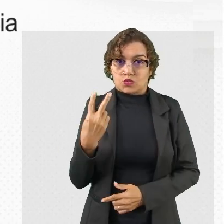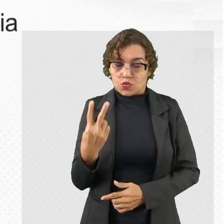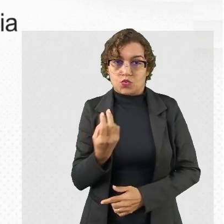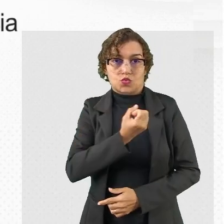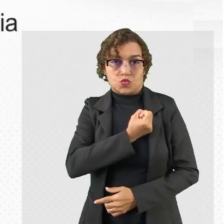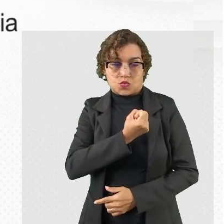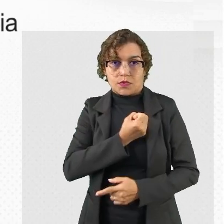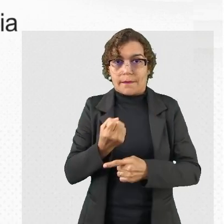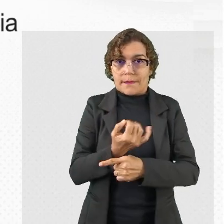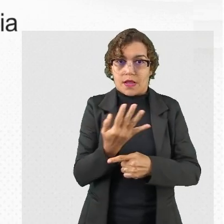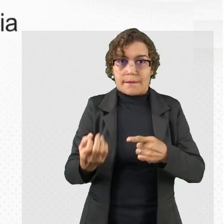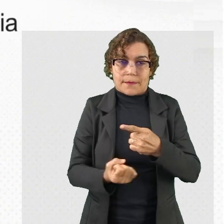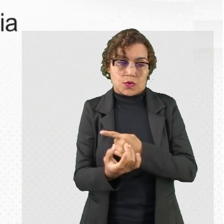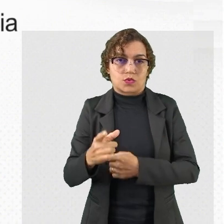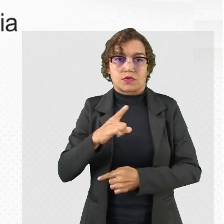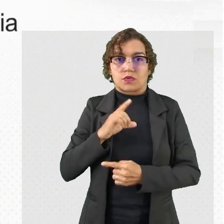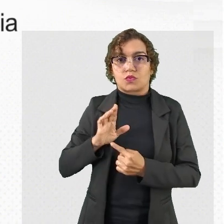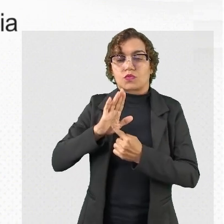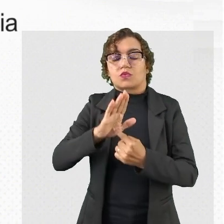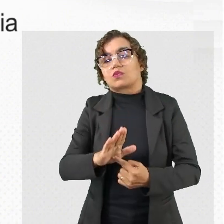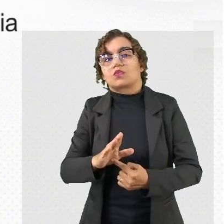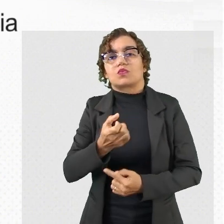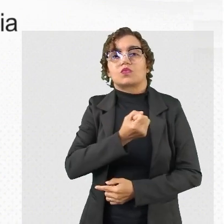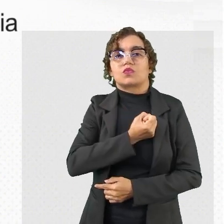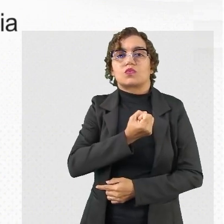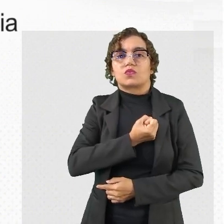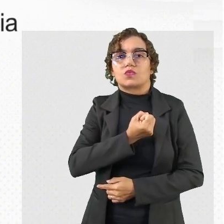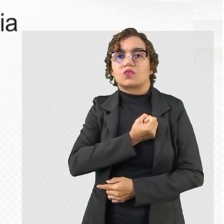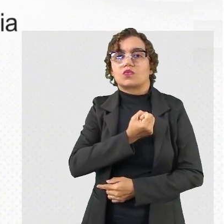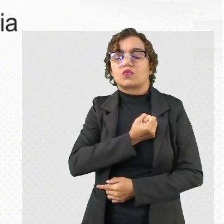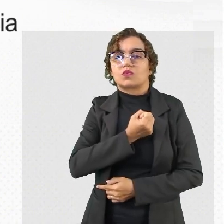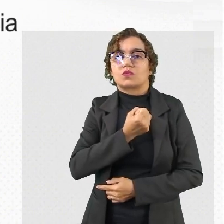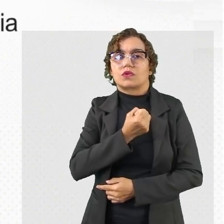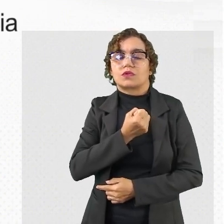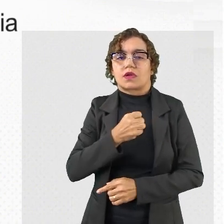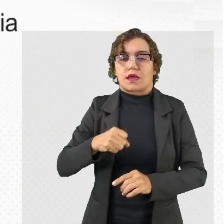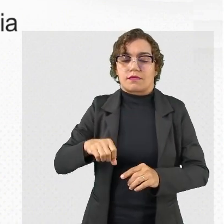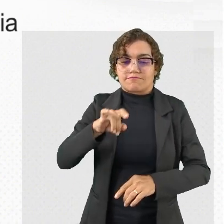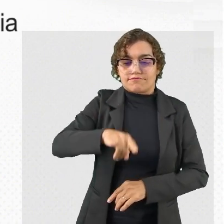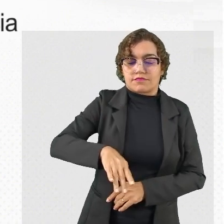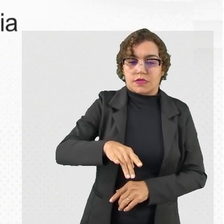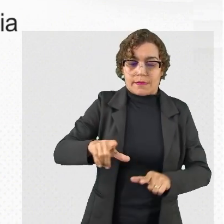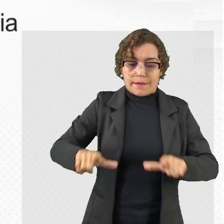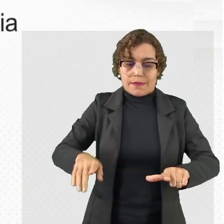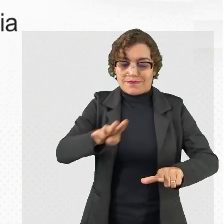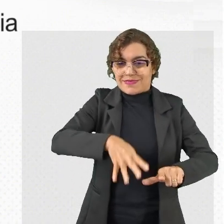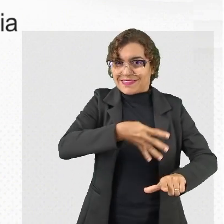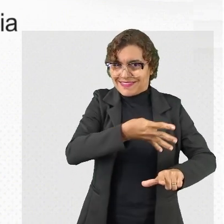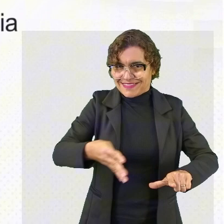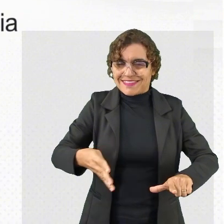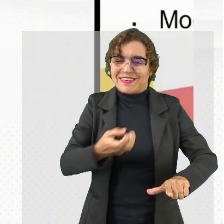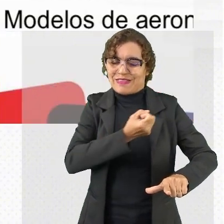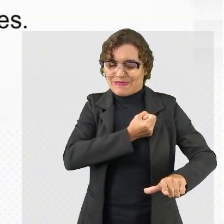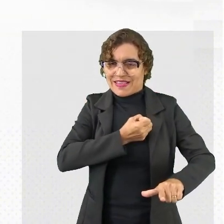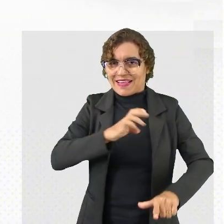que você obtém o valor da escala numérica. Beleza?